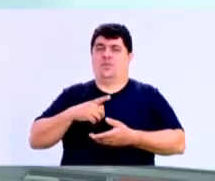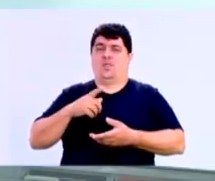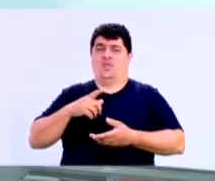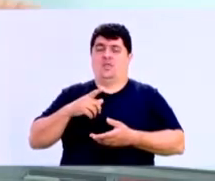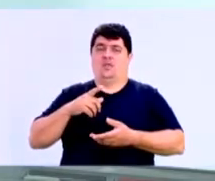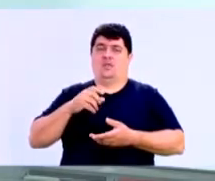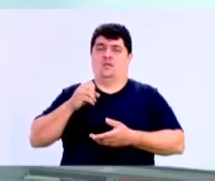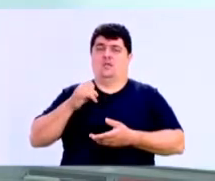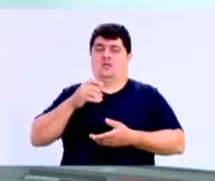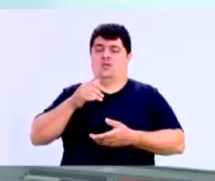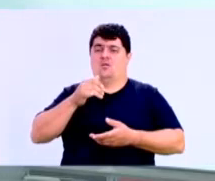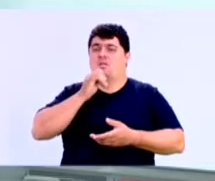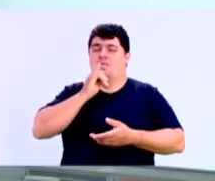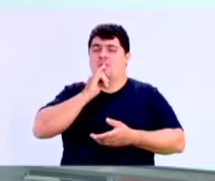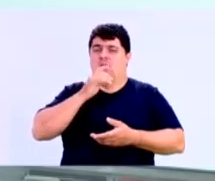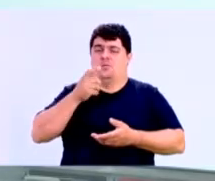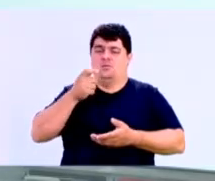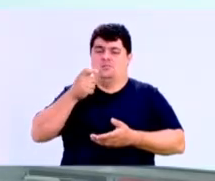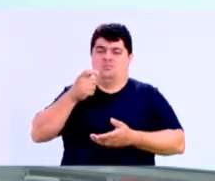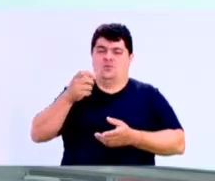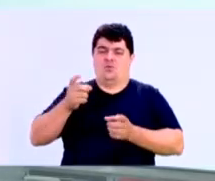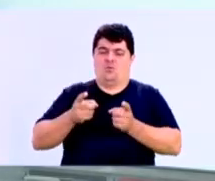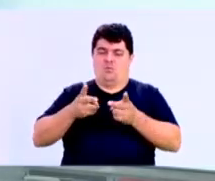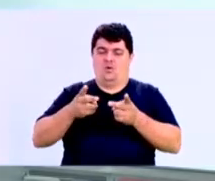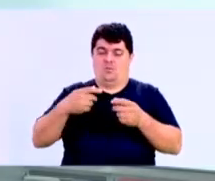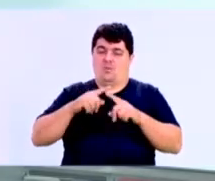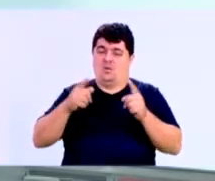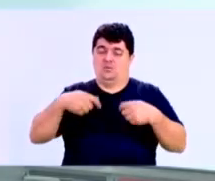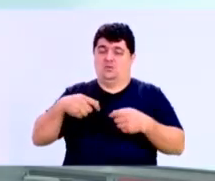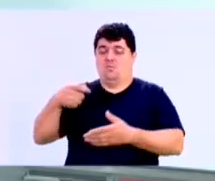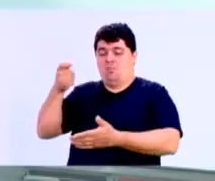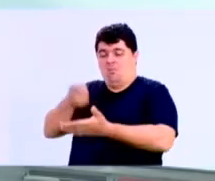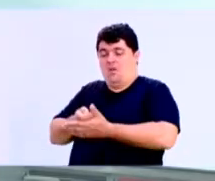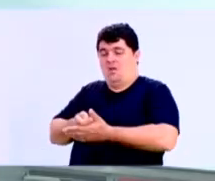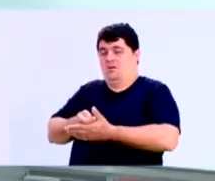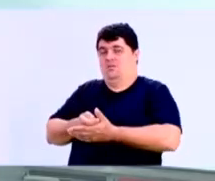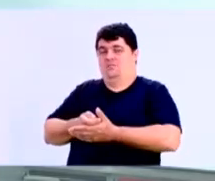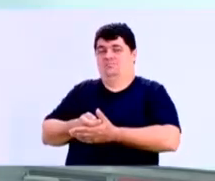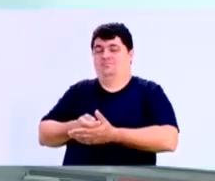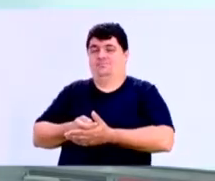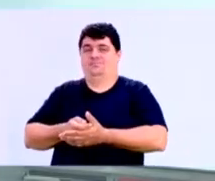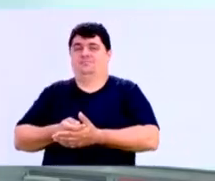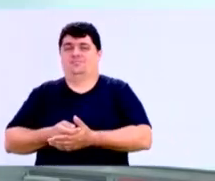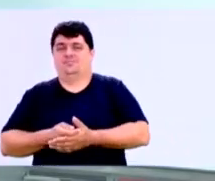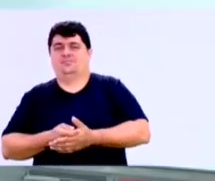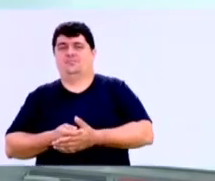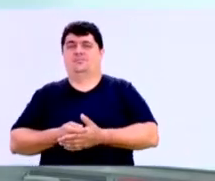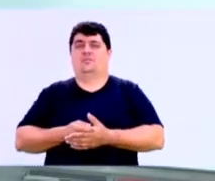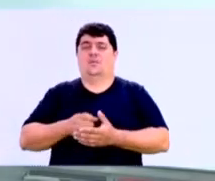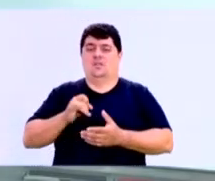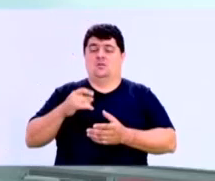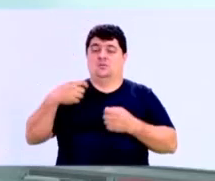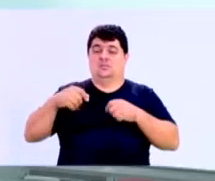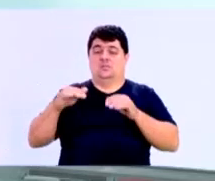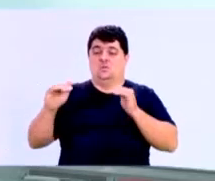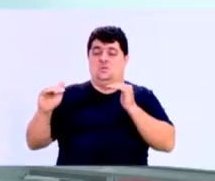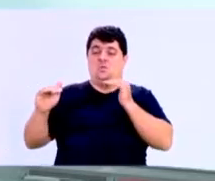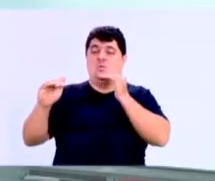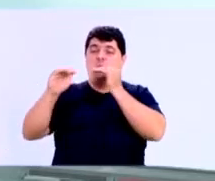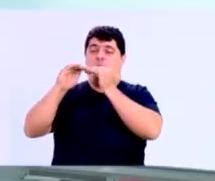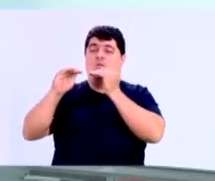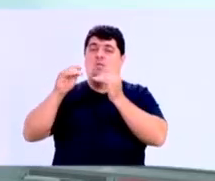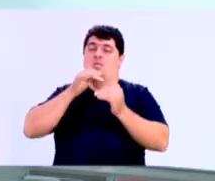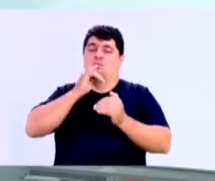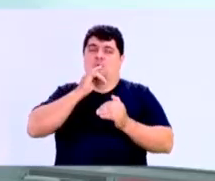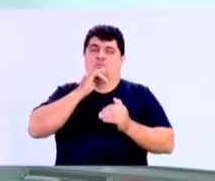e pagar. O que significa isso? Isso é bom ou ruim? Não seria interessante que o seu fornecedor fornecesse prazos equivalentes ao que você tem na sua